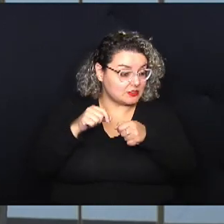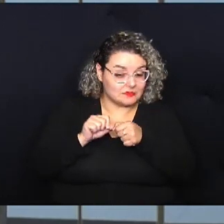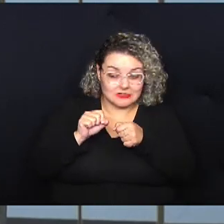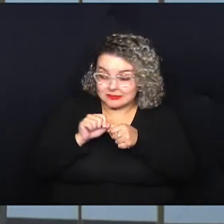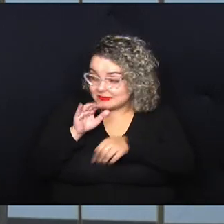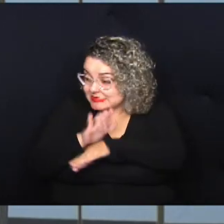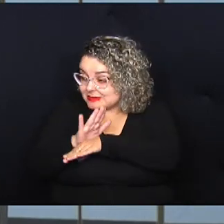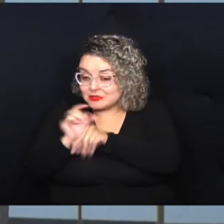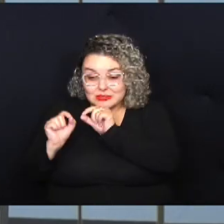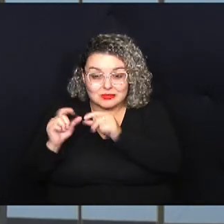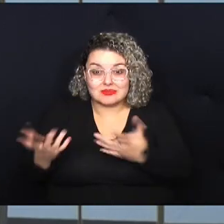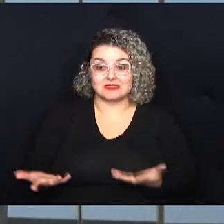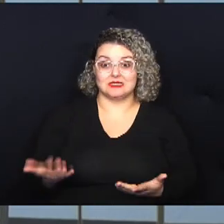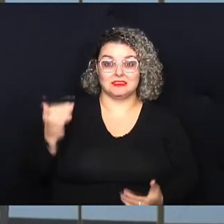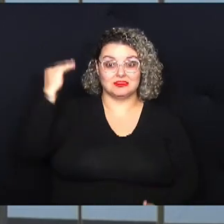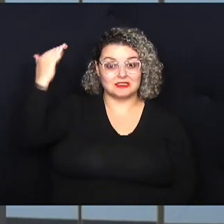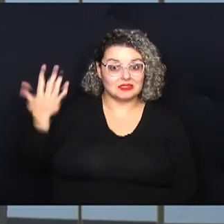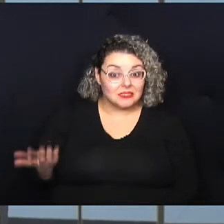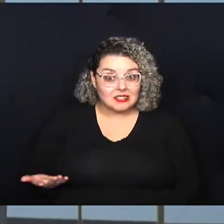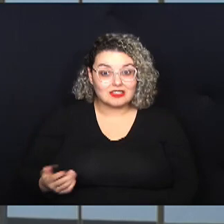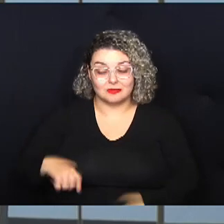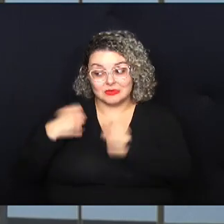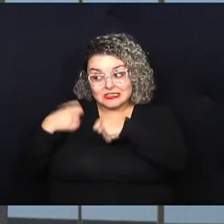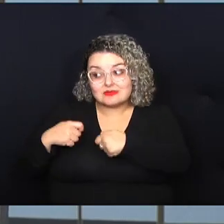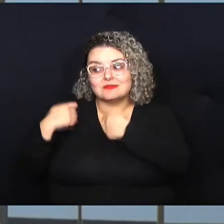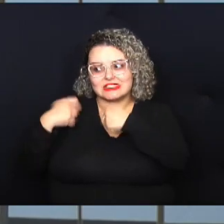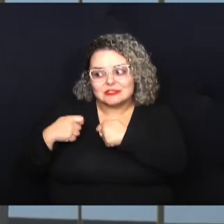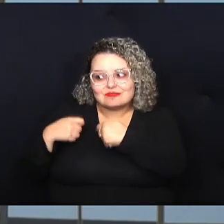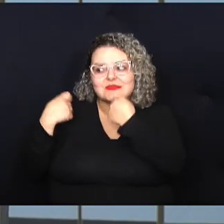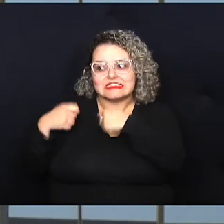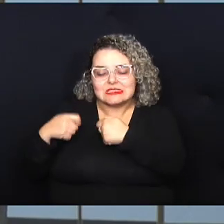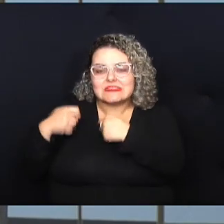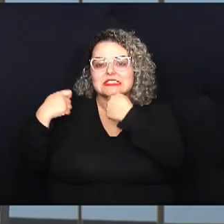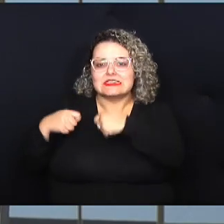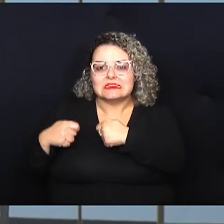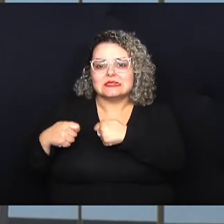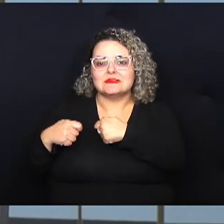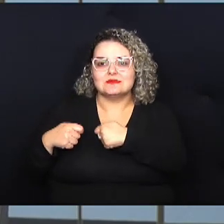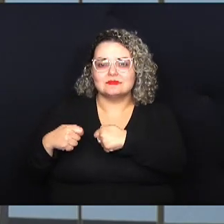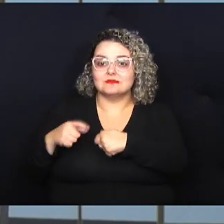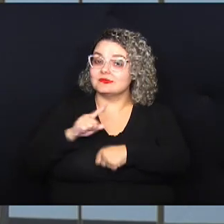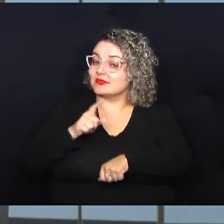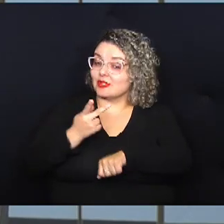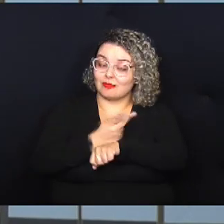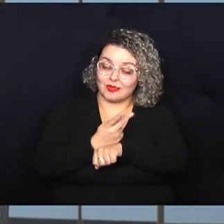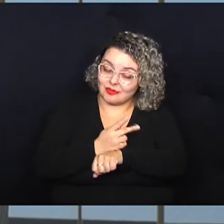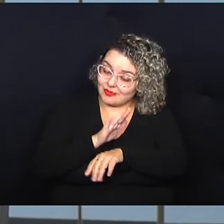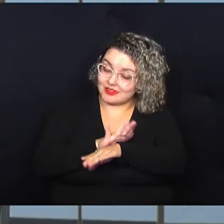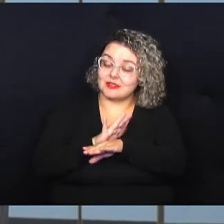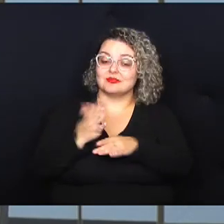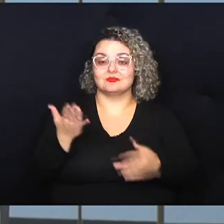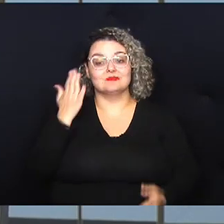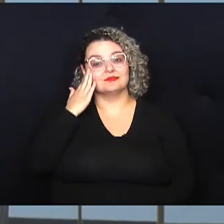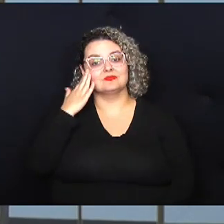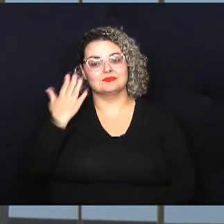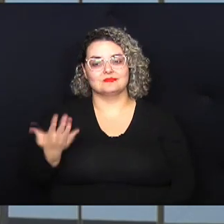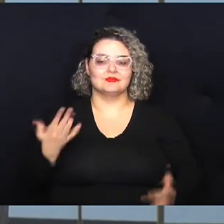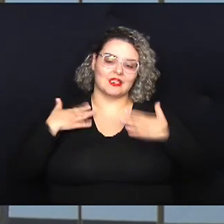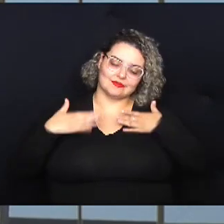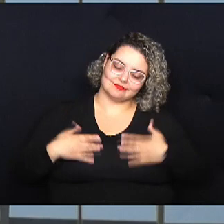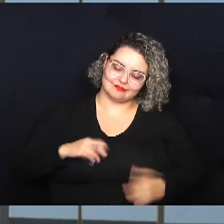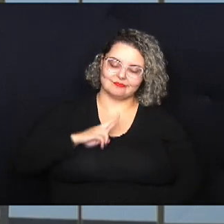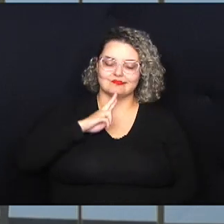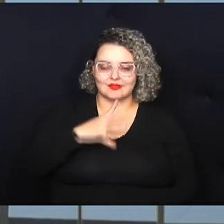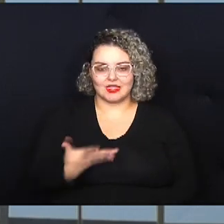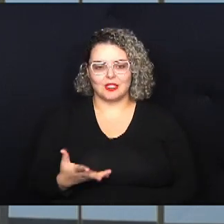ajudar, mas o quê? Ele já é um adulto. Eu preciso. E não buscou aquela ajuda, entendeu? E aí veio pro corpo.